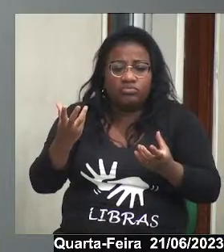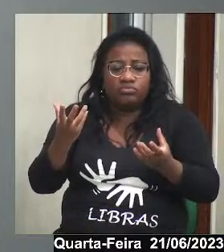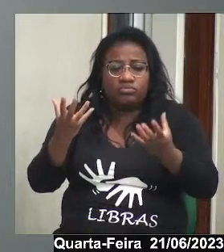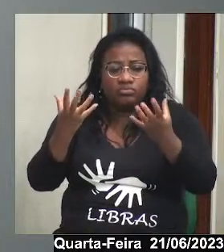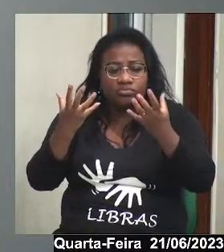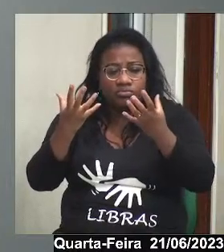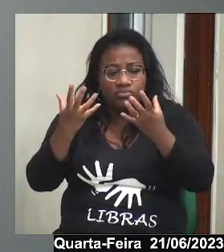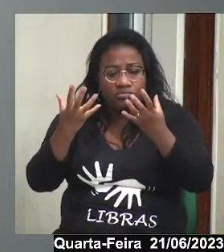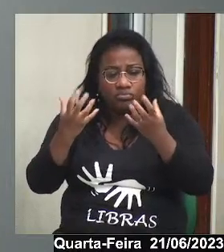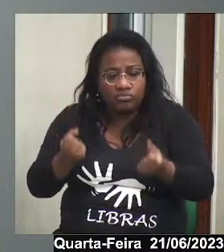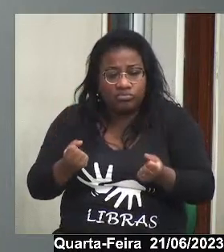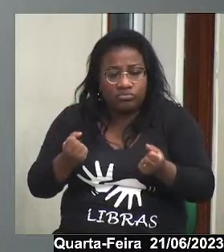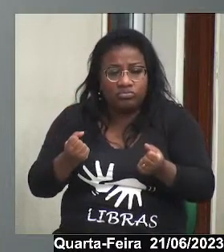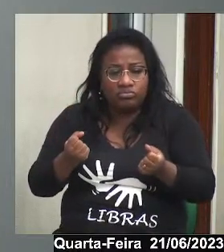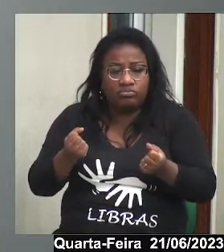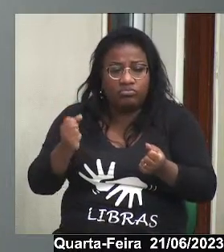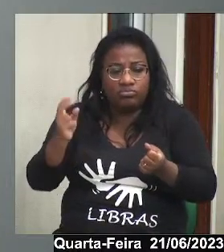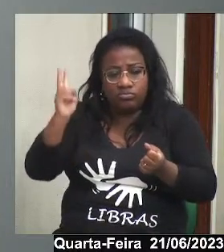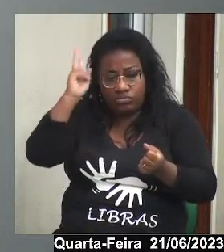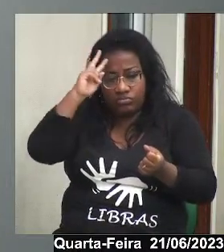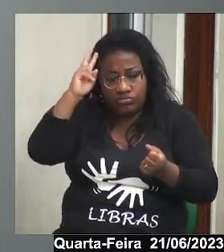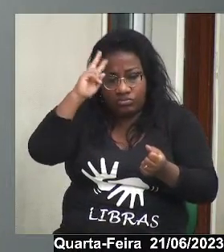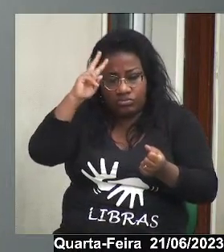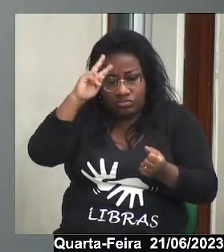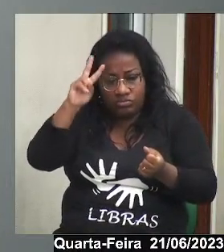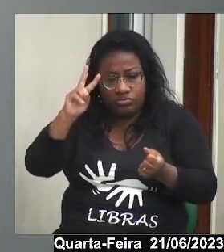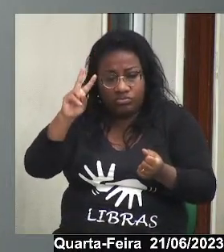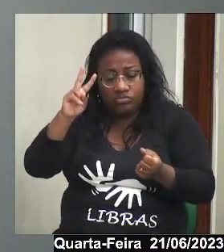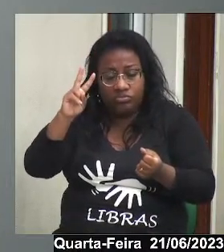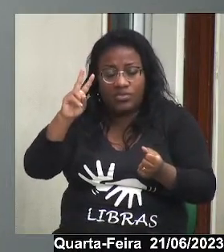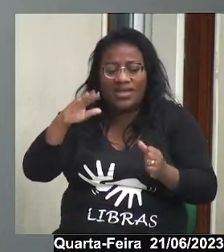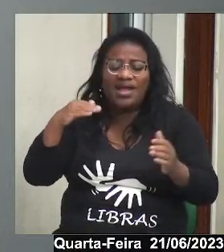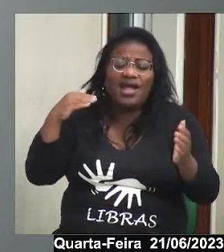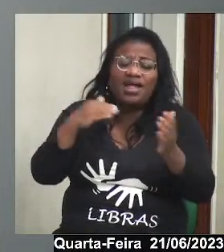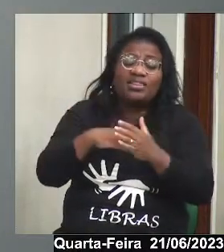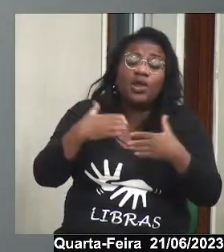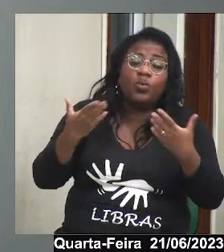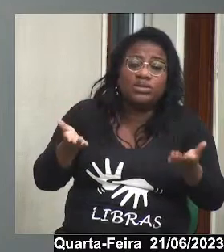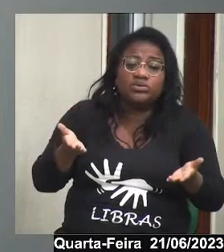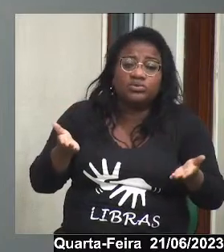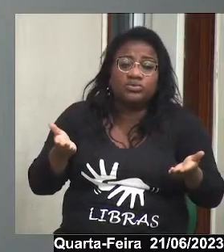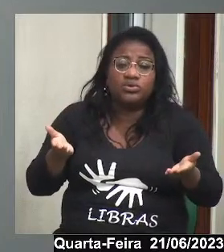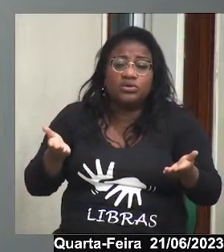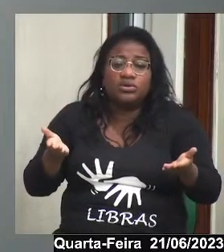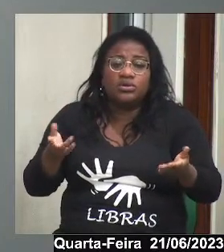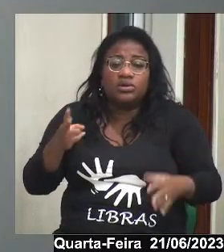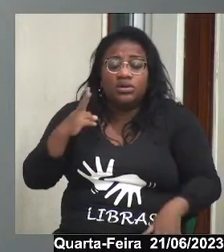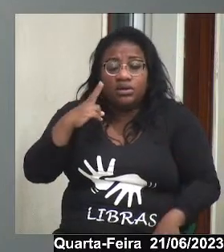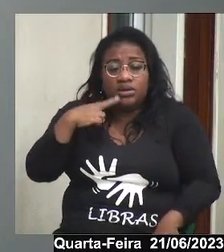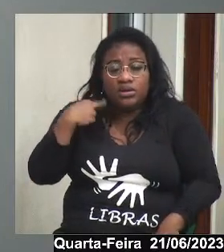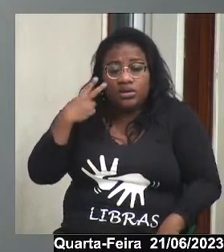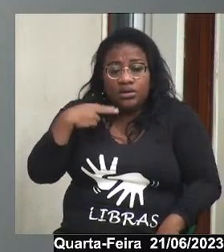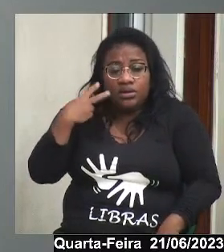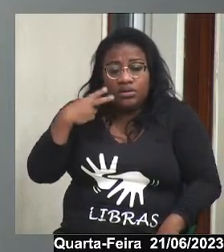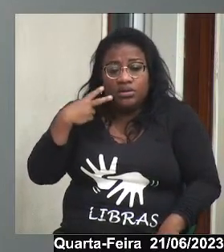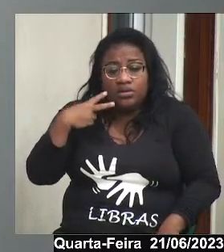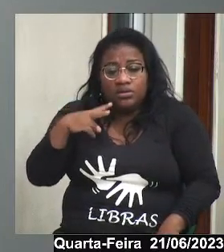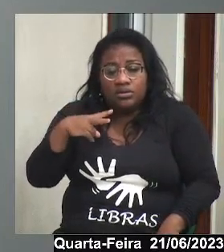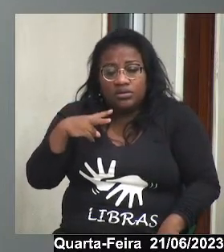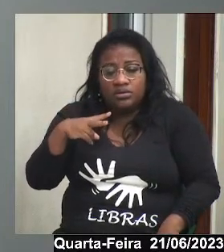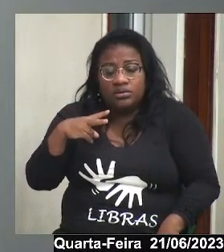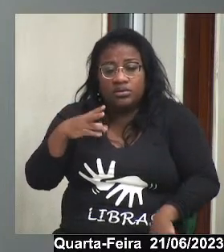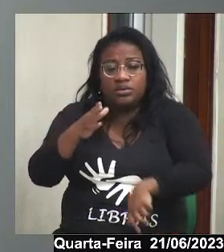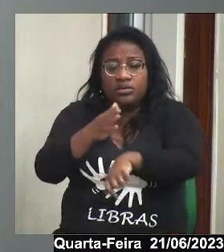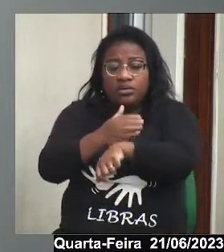aceitar esses absurdos? Esse lenga-lenga, essa historinha do vice-prefeito? Até quando? Vereadores, tem